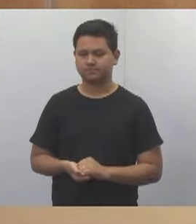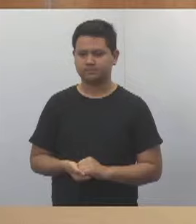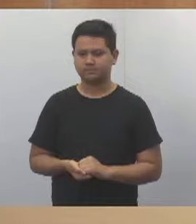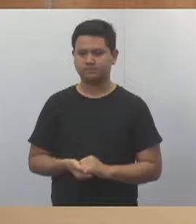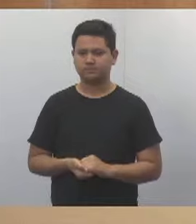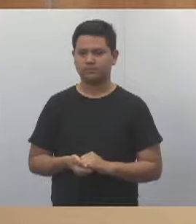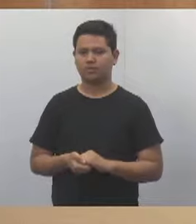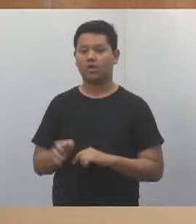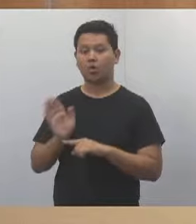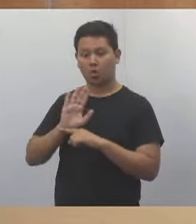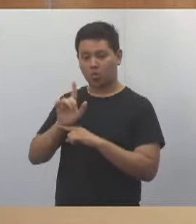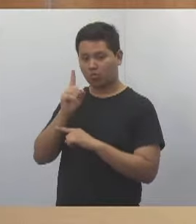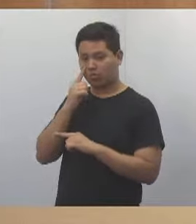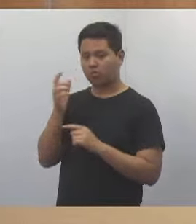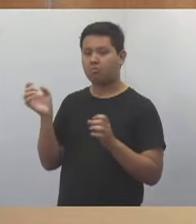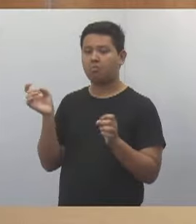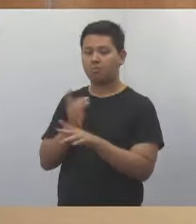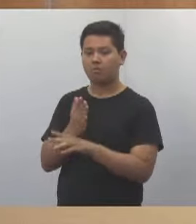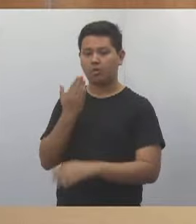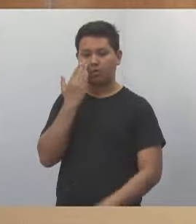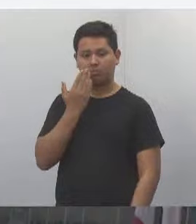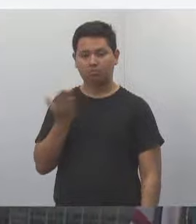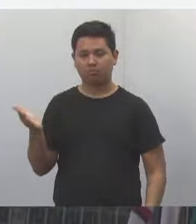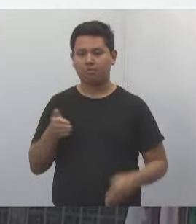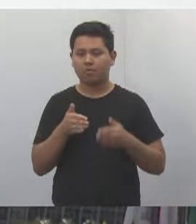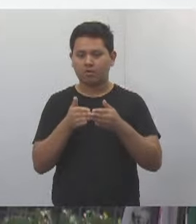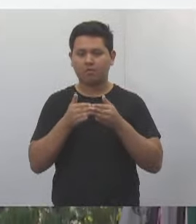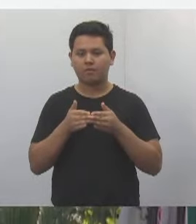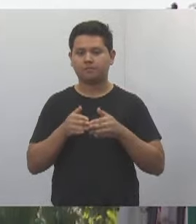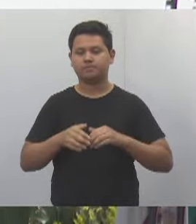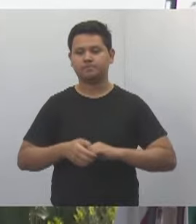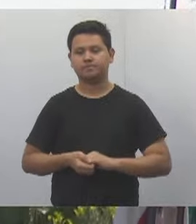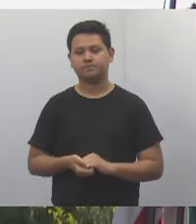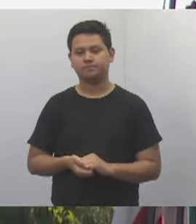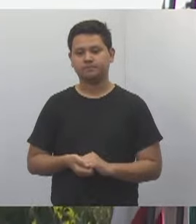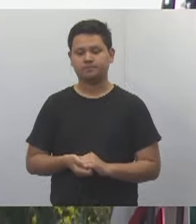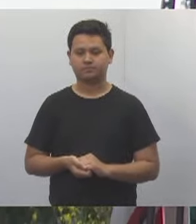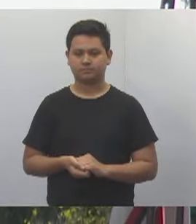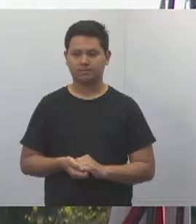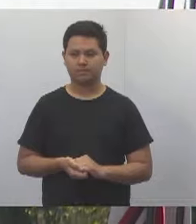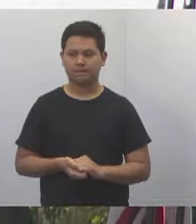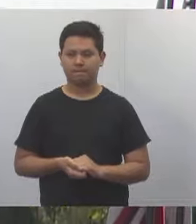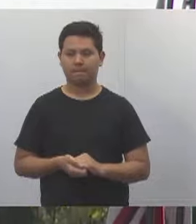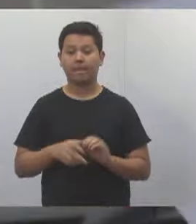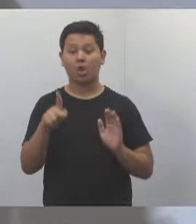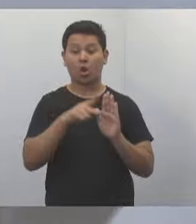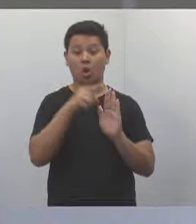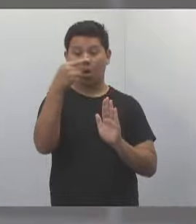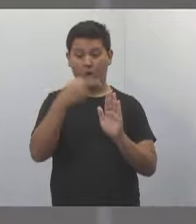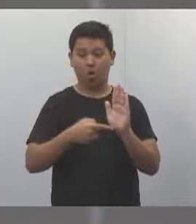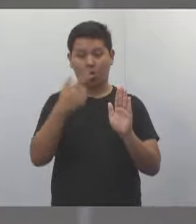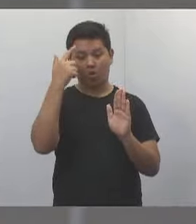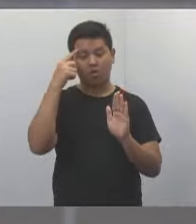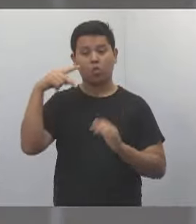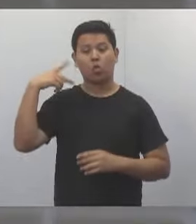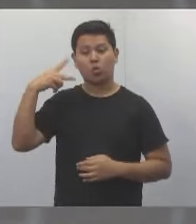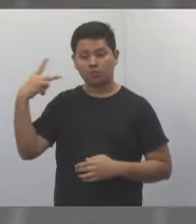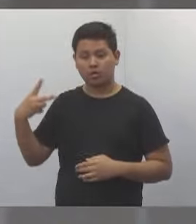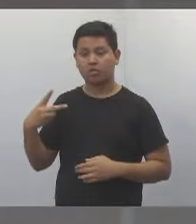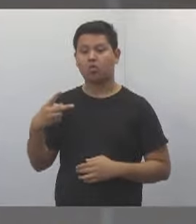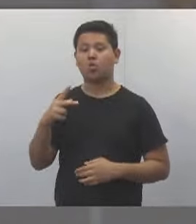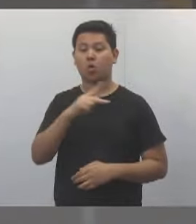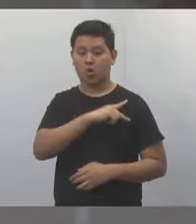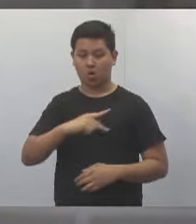O vídeo está lá? Pronto? Por gentileza, TV Câmara, o vídeo para finalizar a discussão. Na Câmara Municipal, o projeto de lei do vereador e presidente da